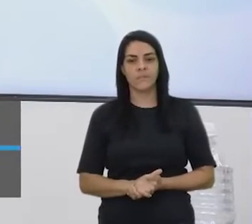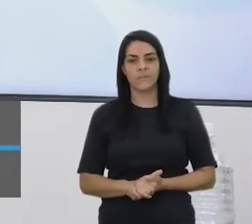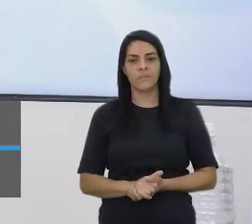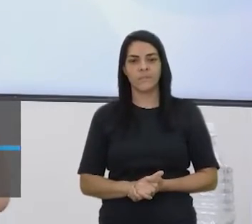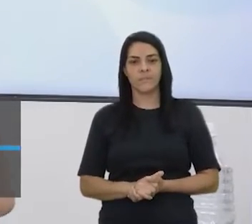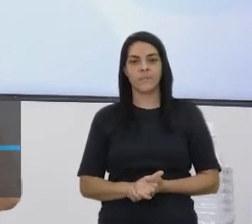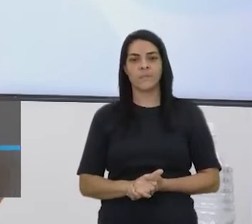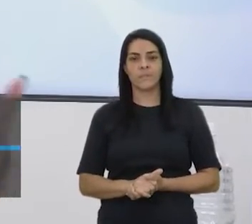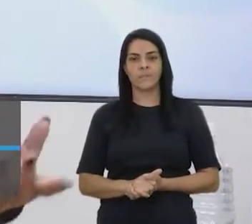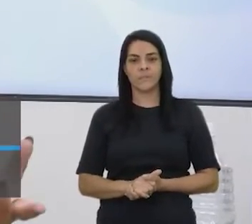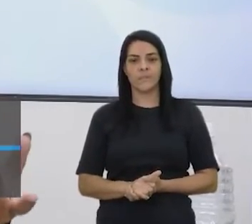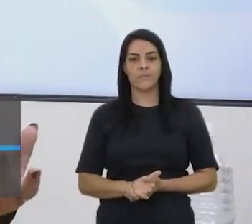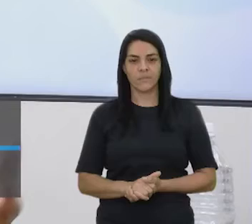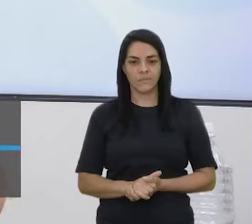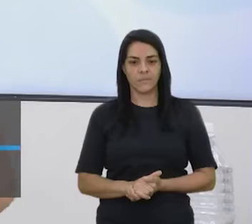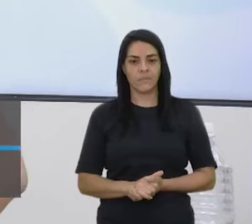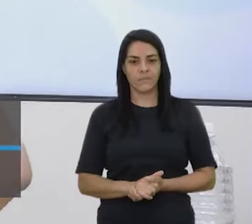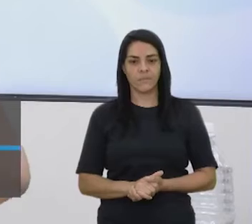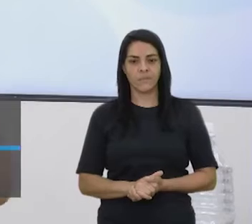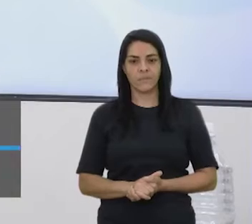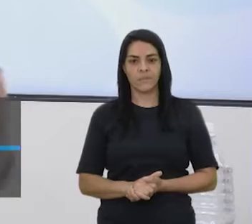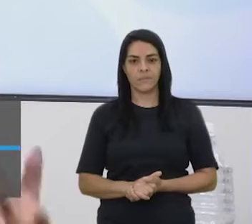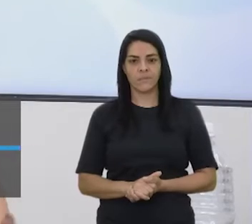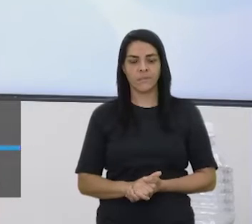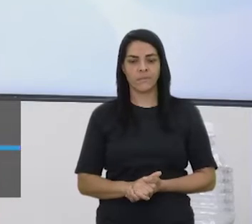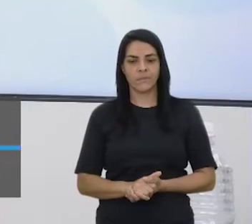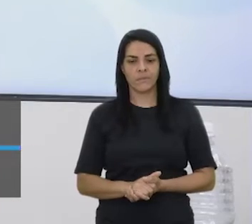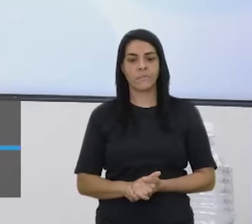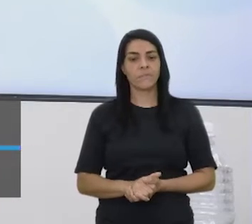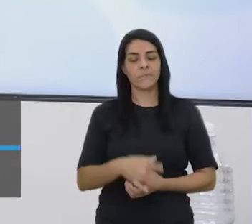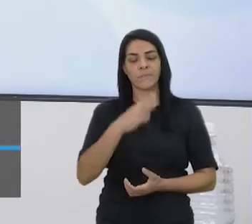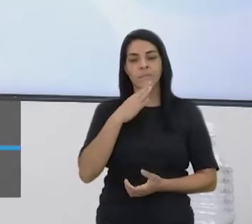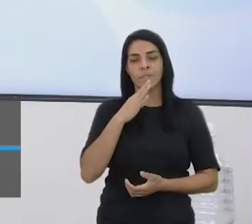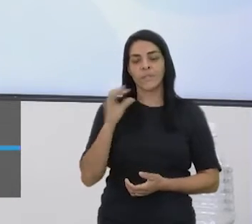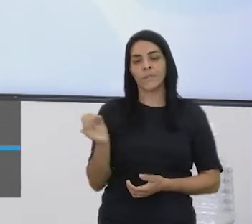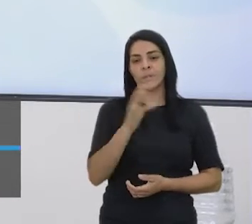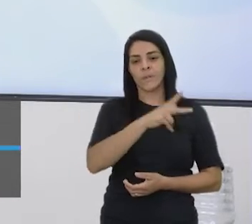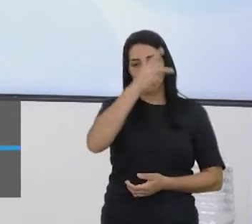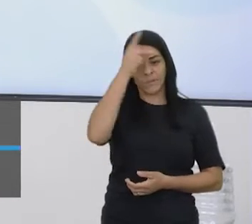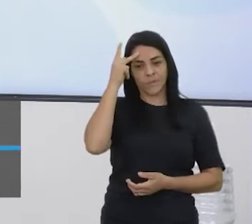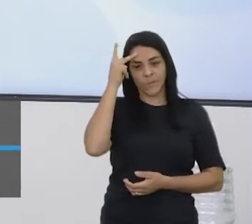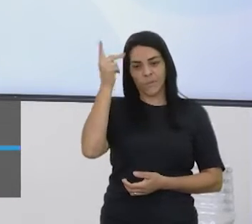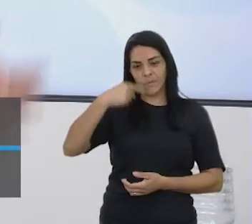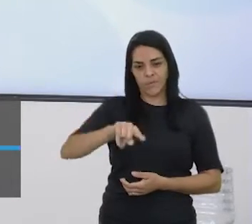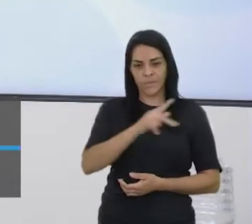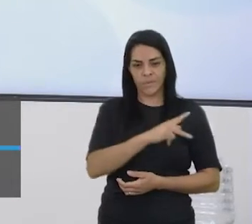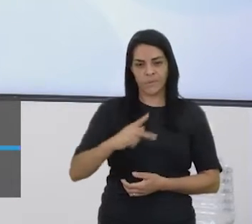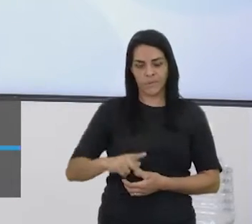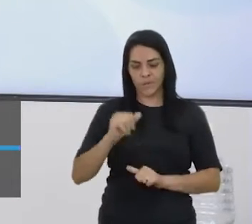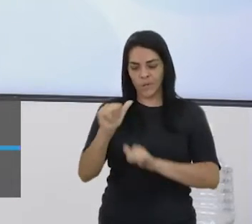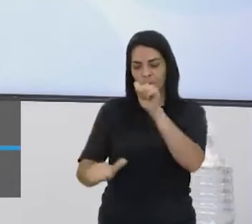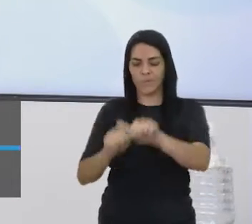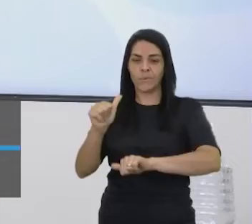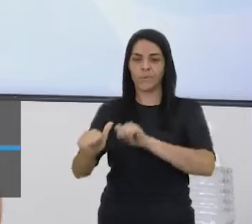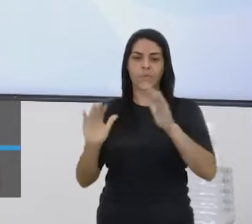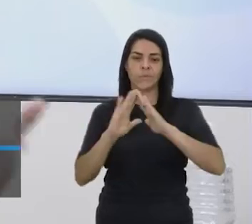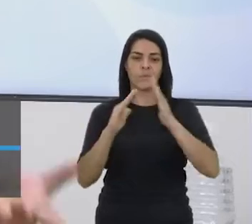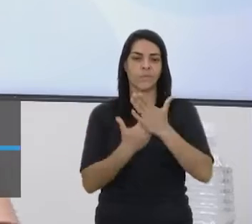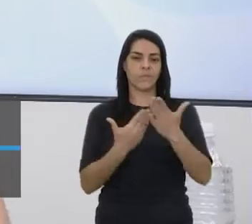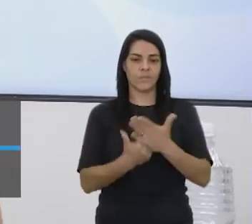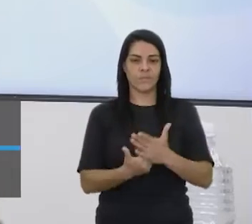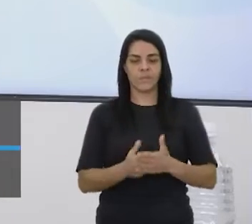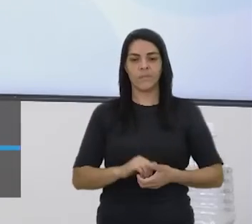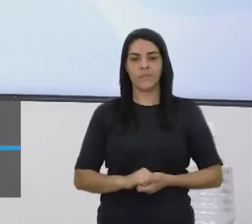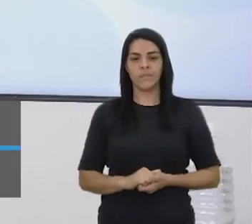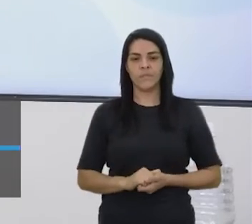conhecer novos então conhecer novas pessoas Às vezes você Professor mudou de escola às vezes você aluno também